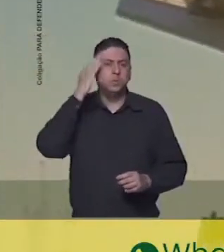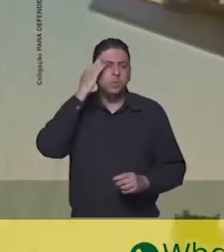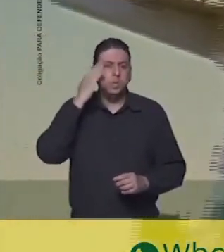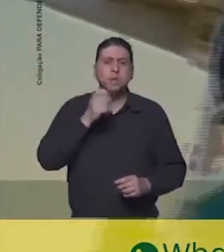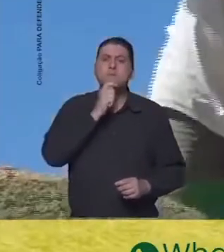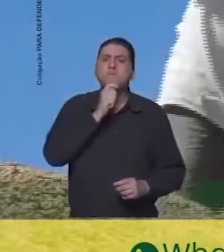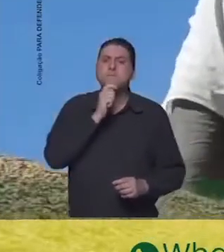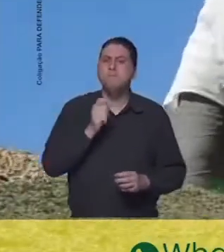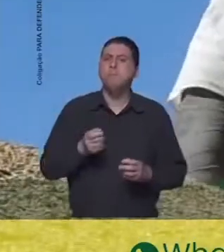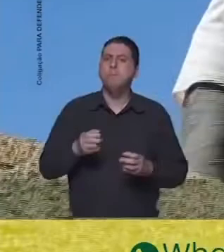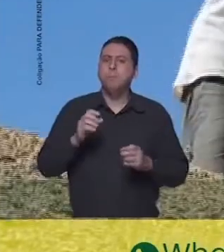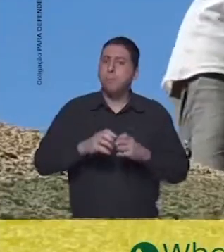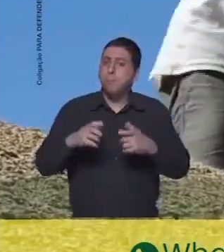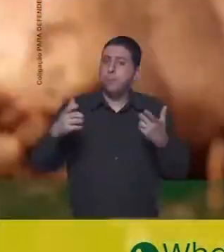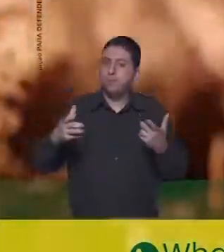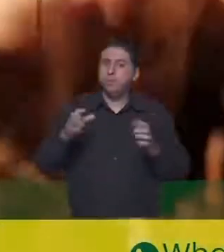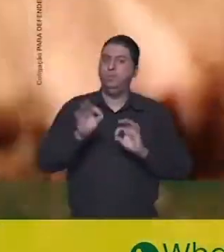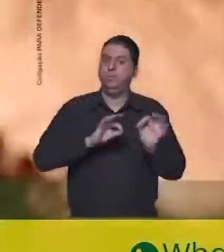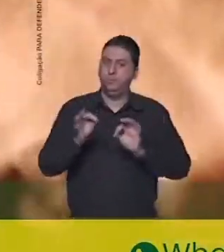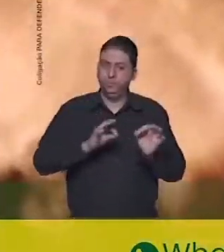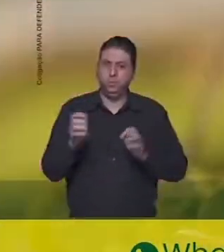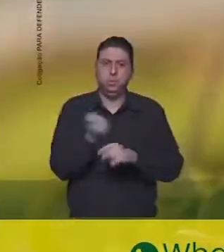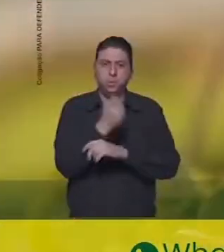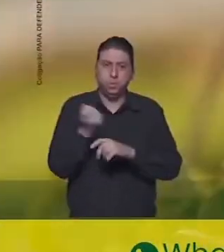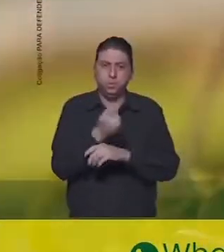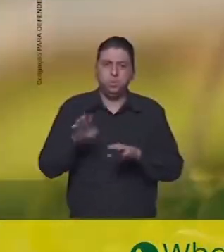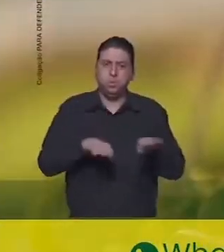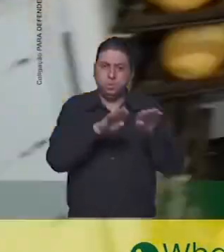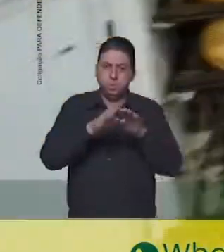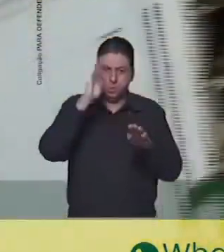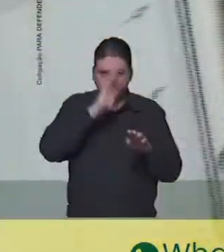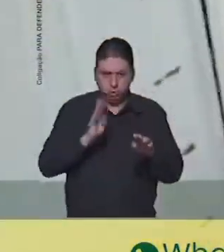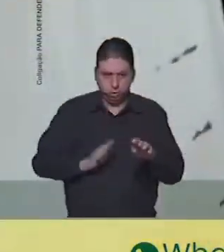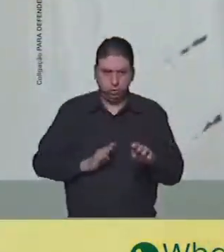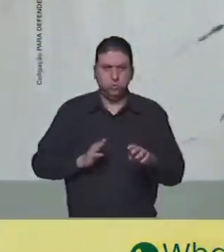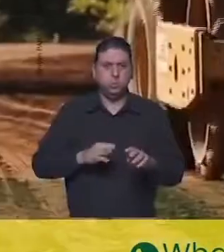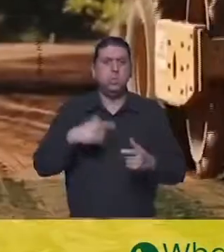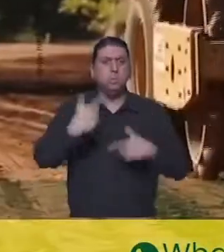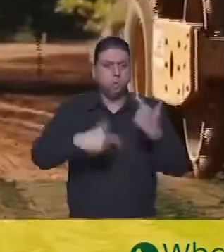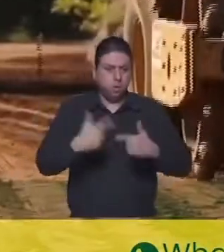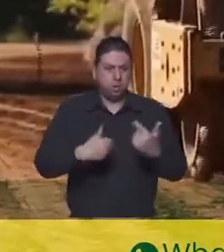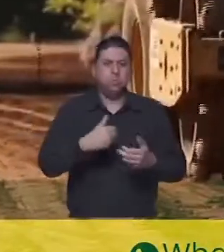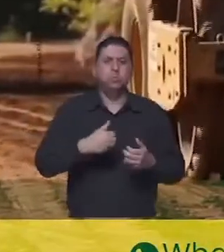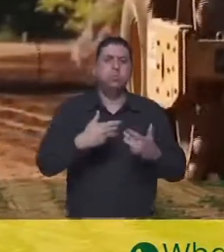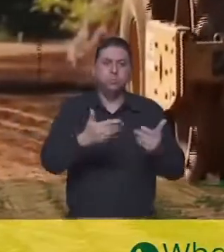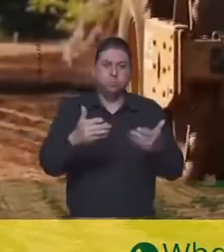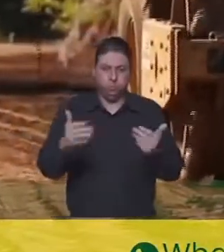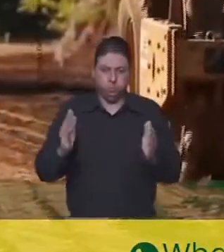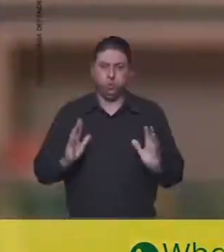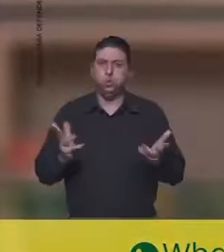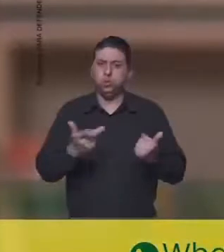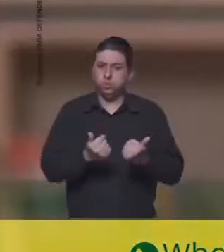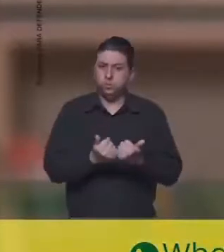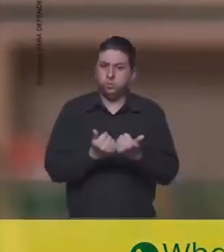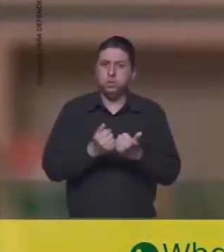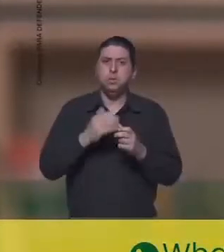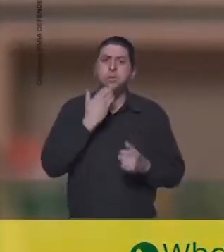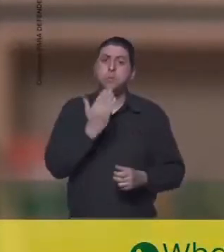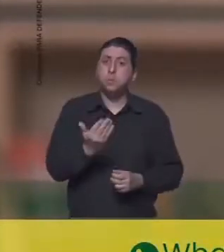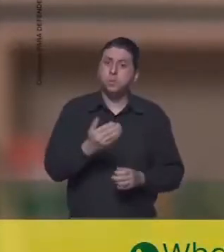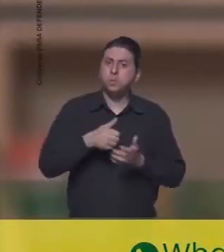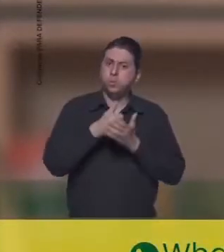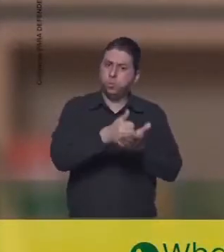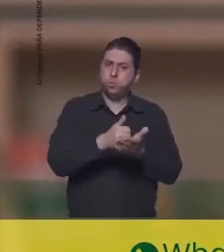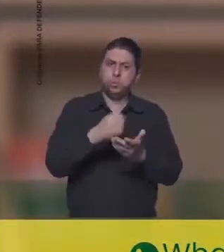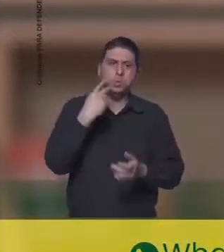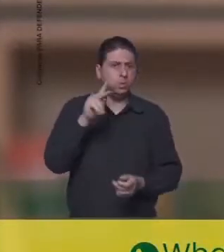ainda temos muito a fazer pelo Rio Grande e pelo Brasil, gerando mais empregos, renda e oportunidades para todos. Para isso,